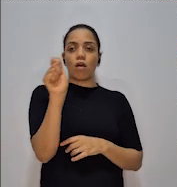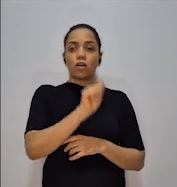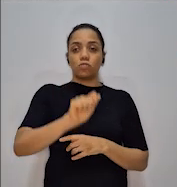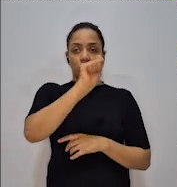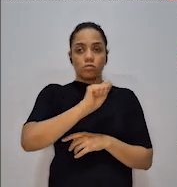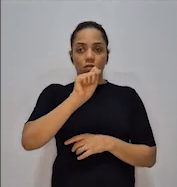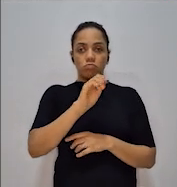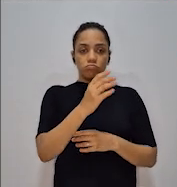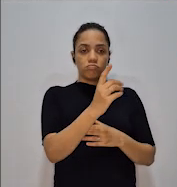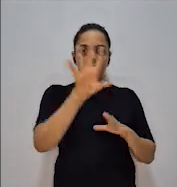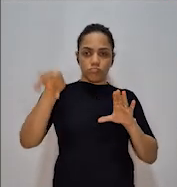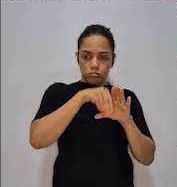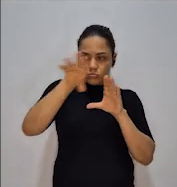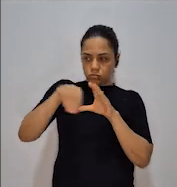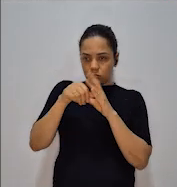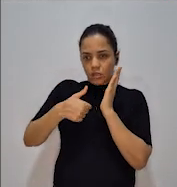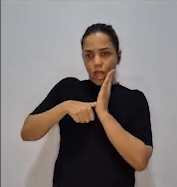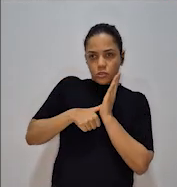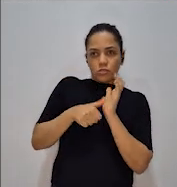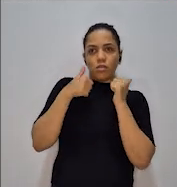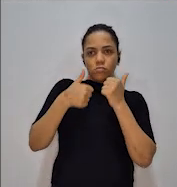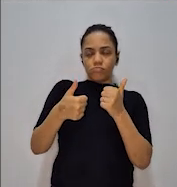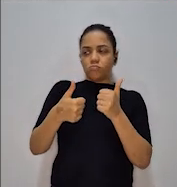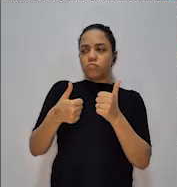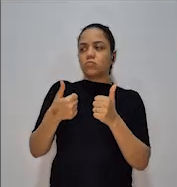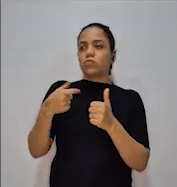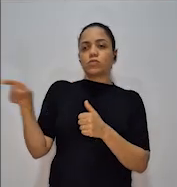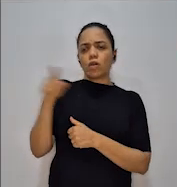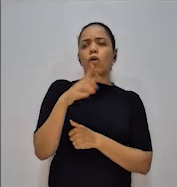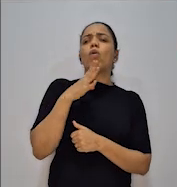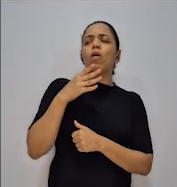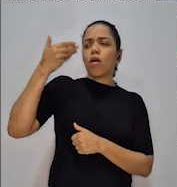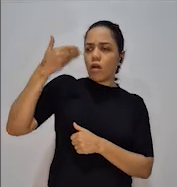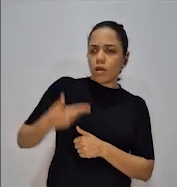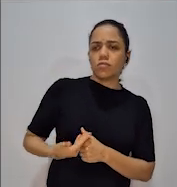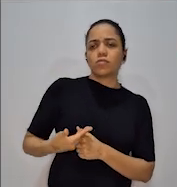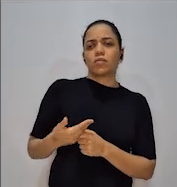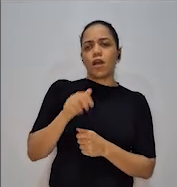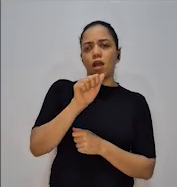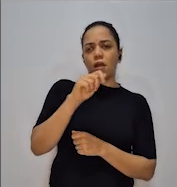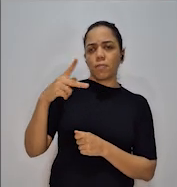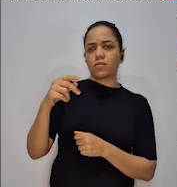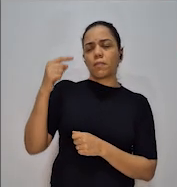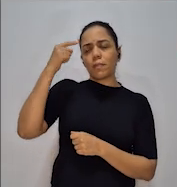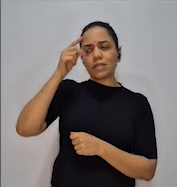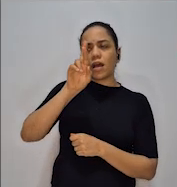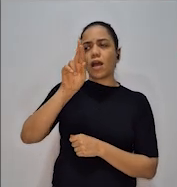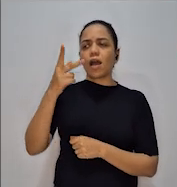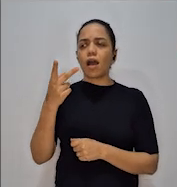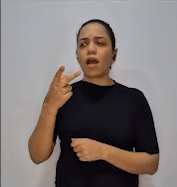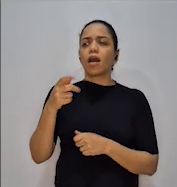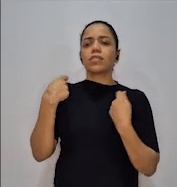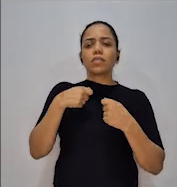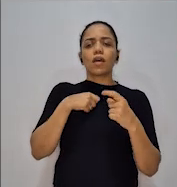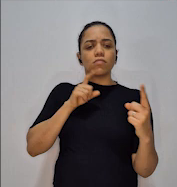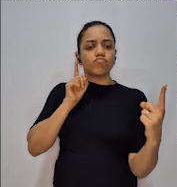Então, conheçam a APSA, se associem à APSA. A APSA tem um olhar diferente para o RH, de cuidado